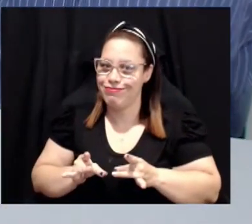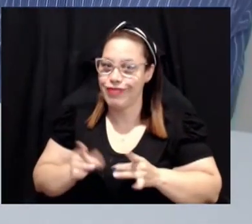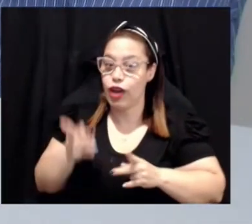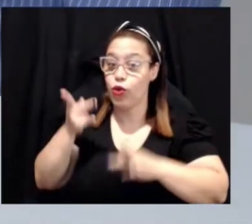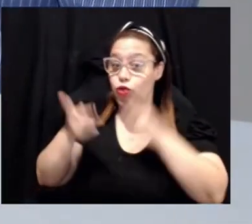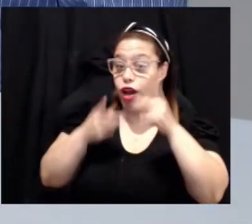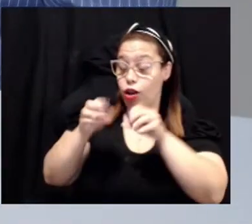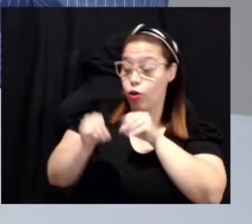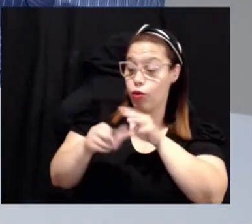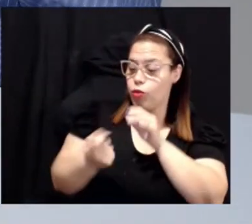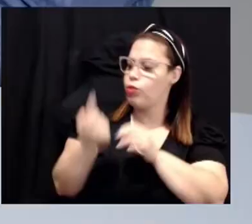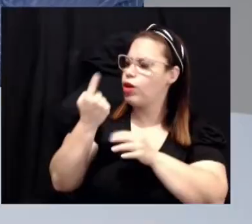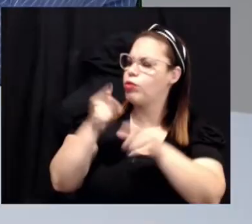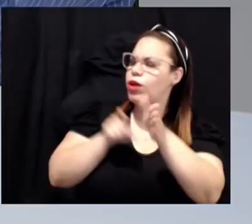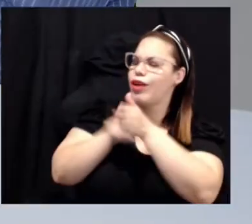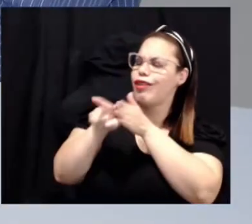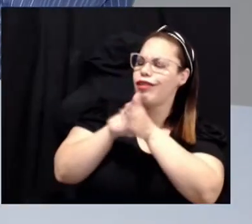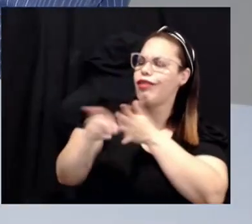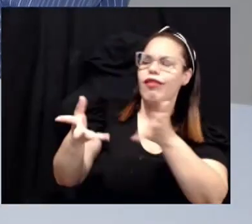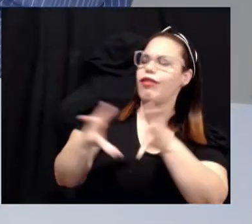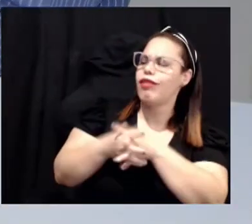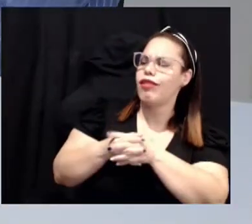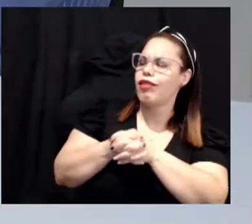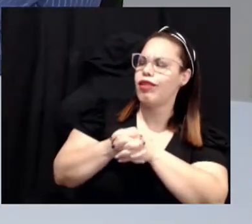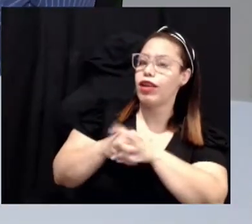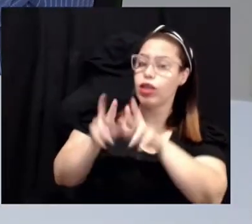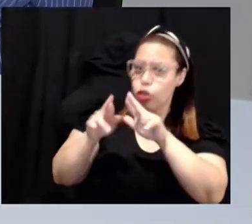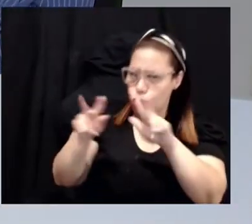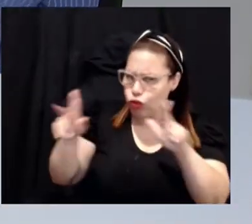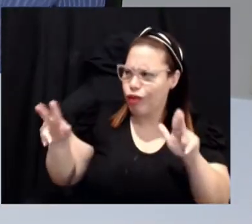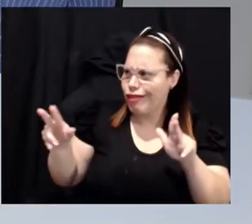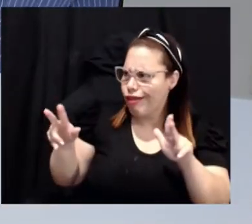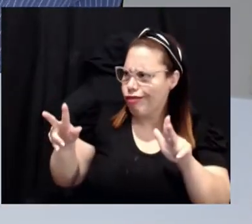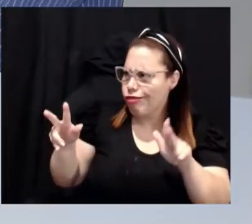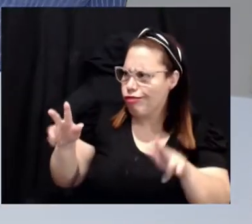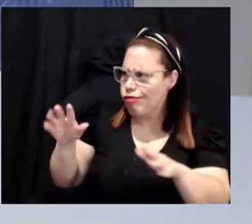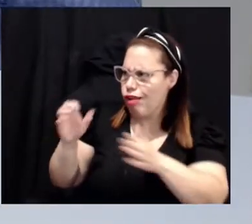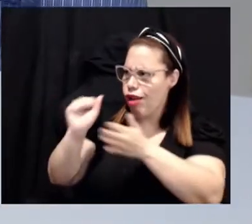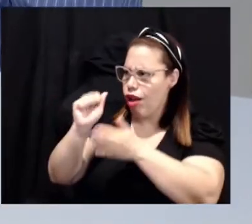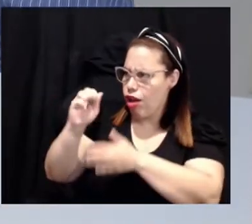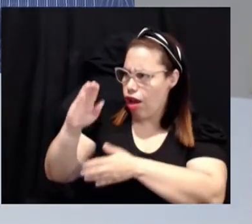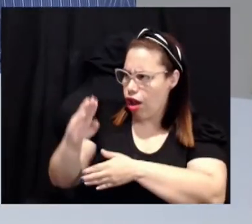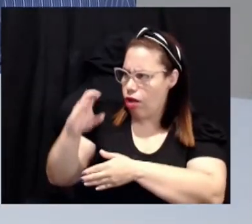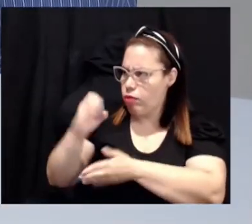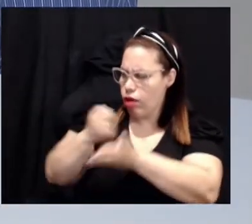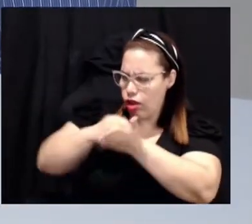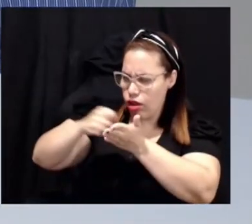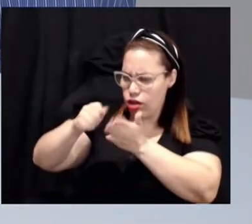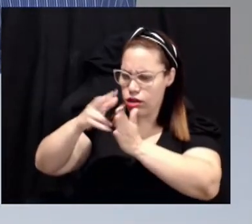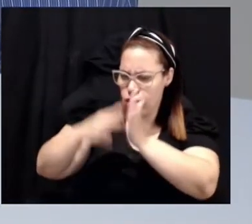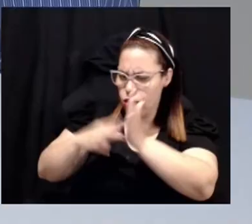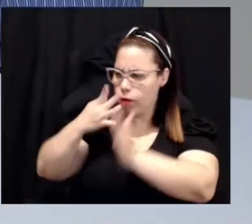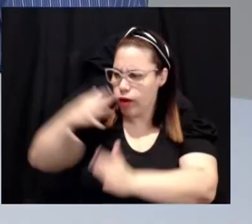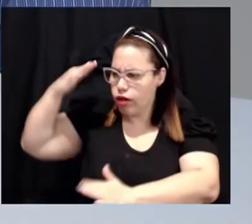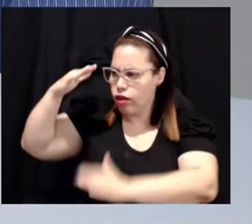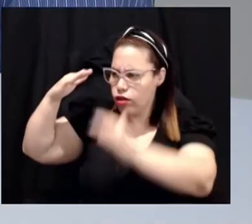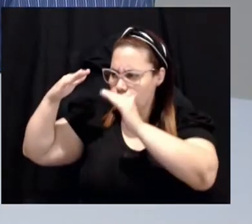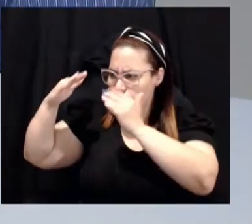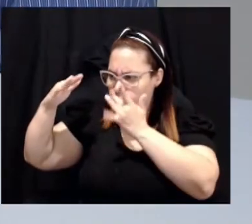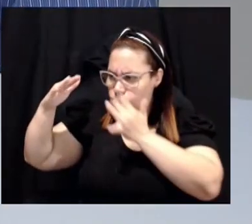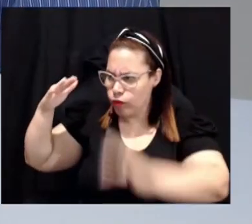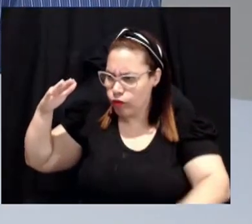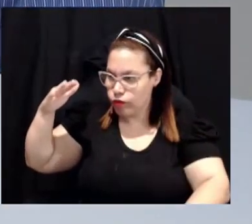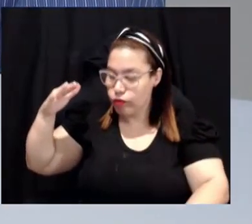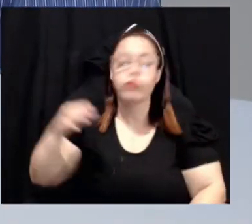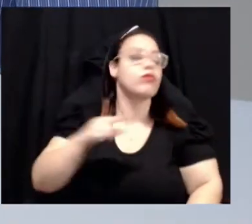Primeira pergunta, obviamente, existe diferença entre alfabetizar uma criança e um adulto? Sim, existe muita